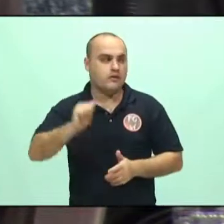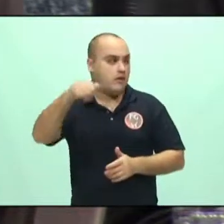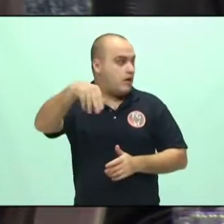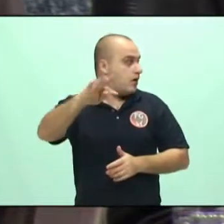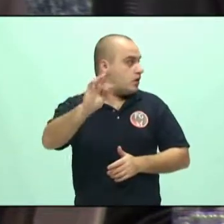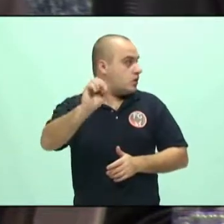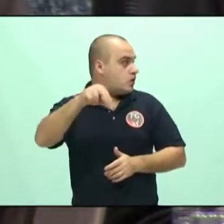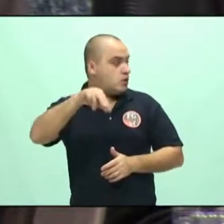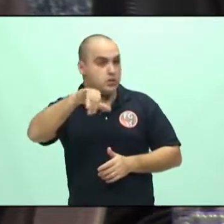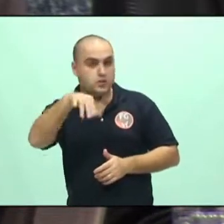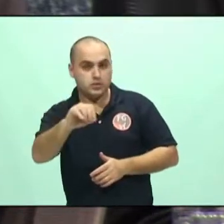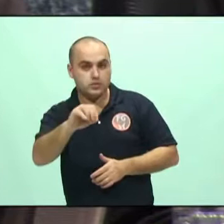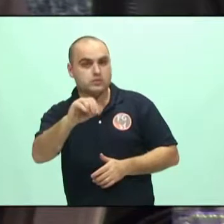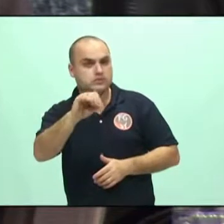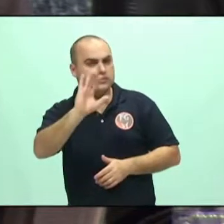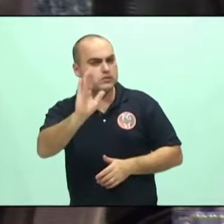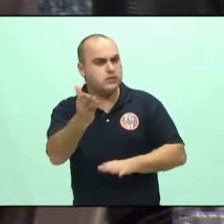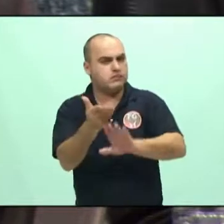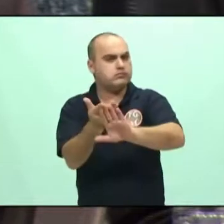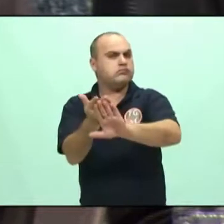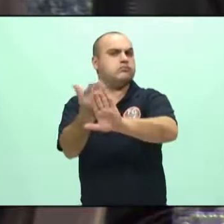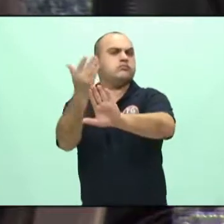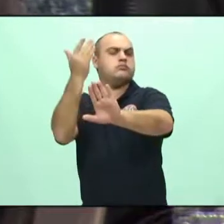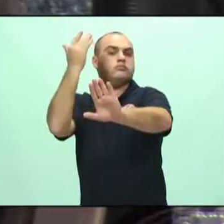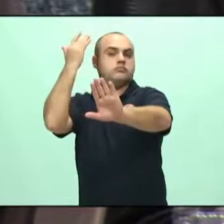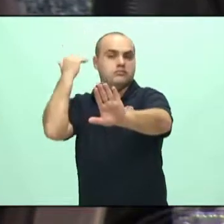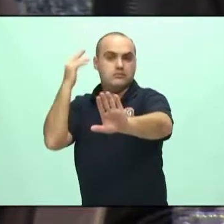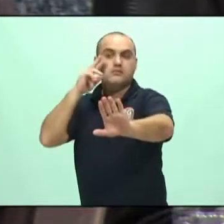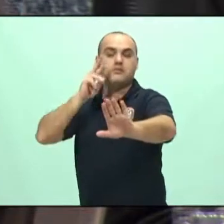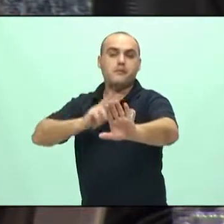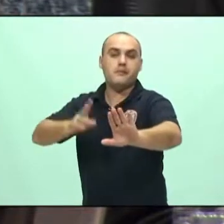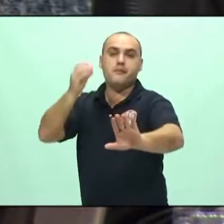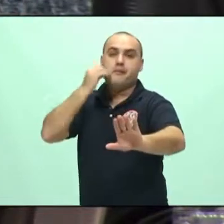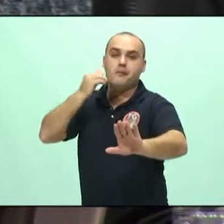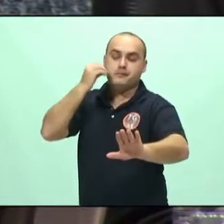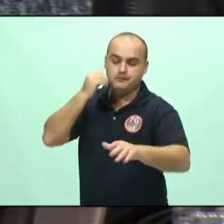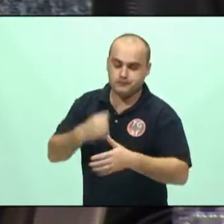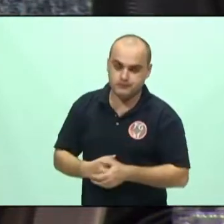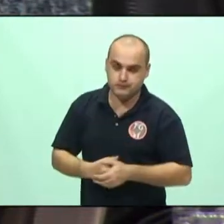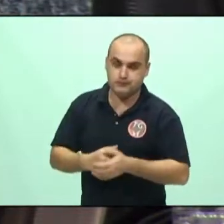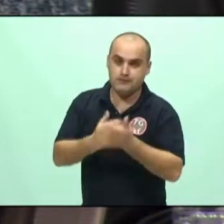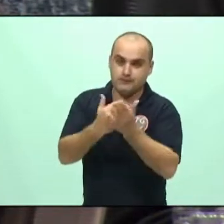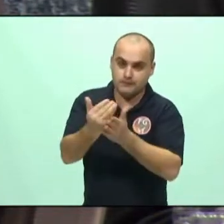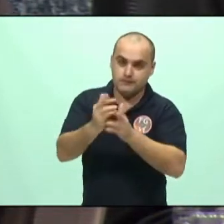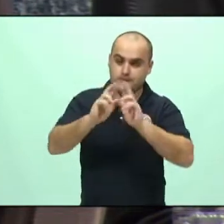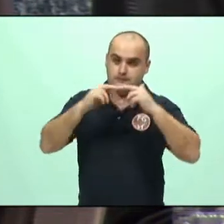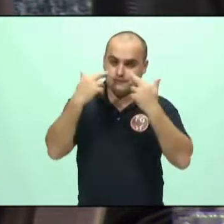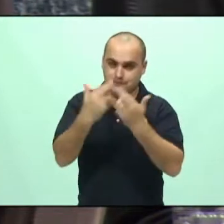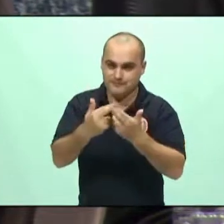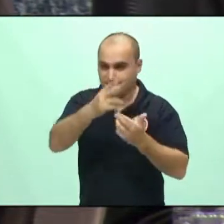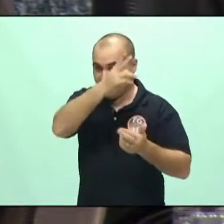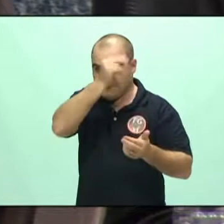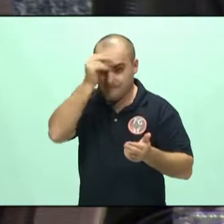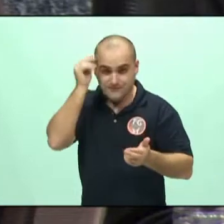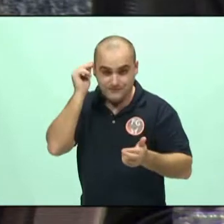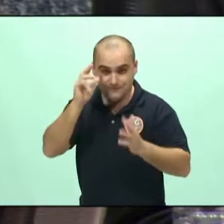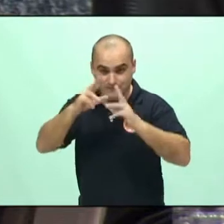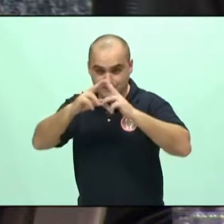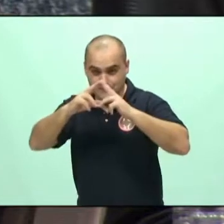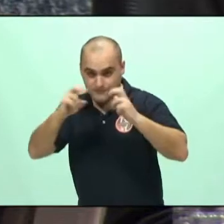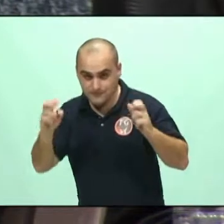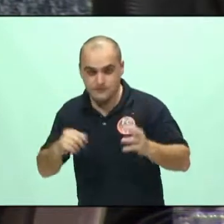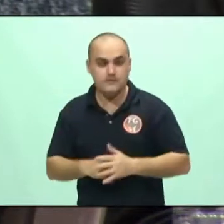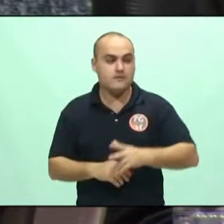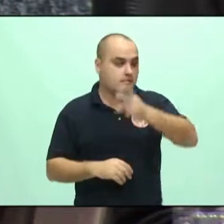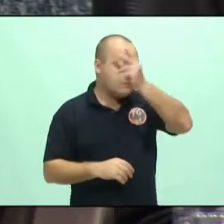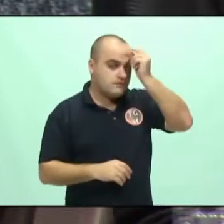agarrado naquela pista desde antes de iniciar a duplicação fizemos uma reunião no gabinete do prefeito de Brusque onde estava o prefeito de